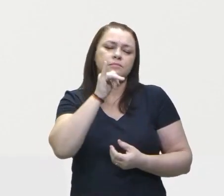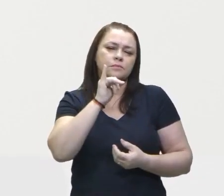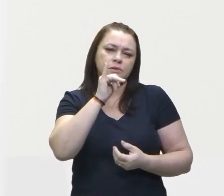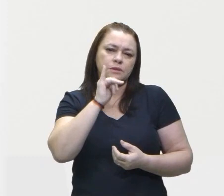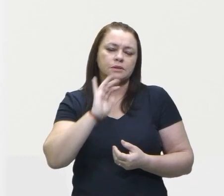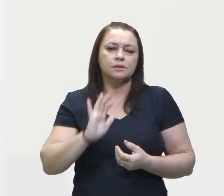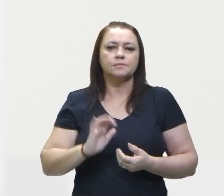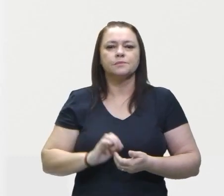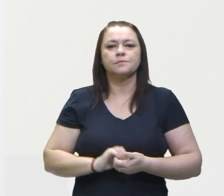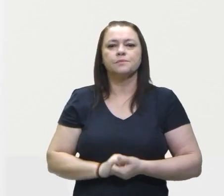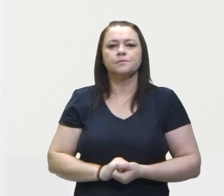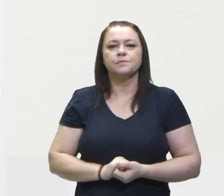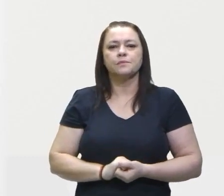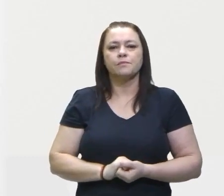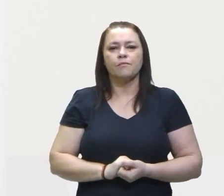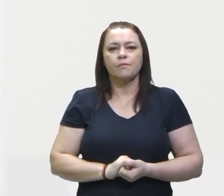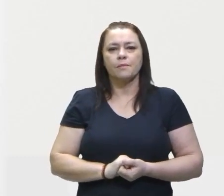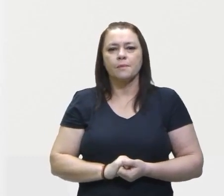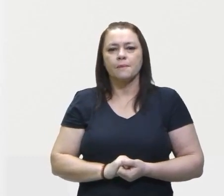aqui.